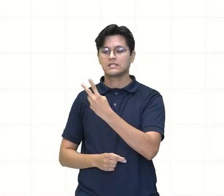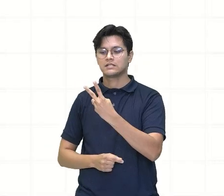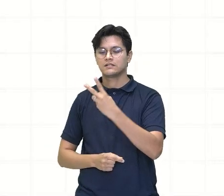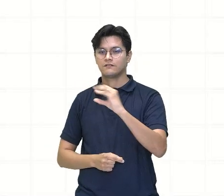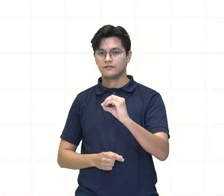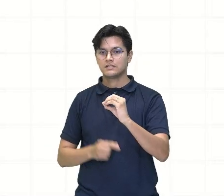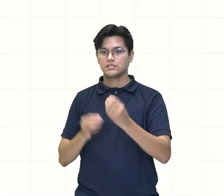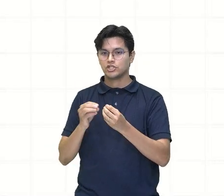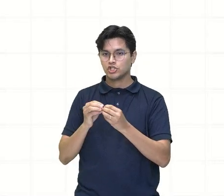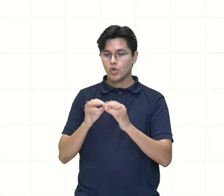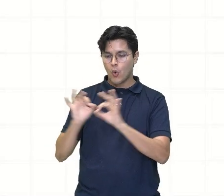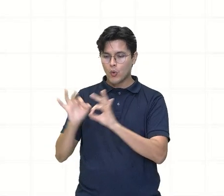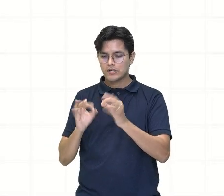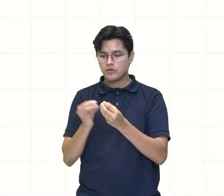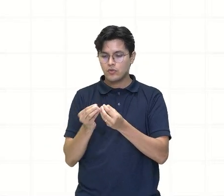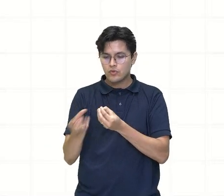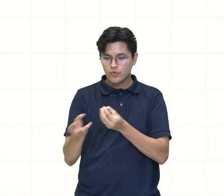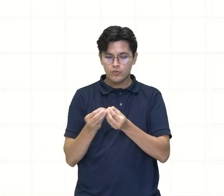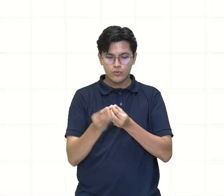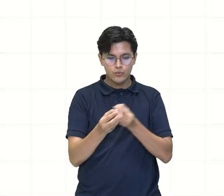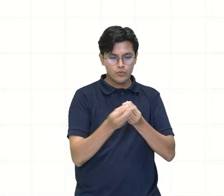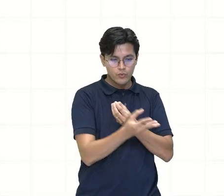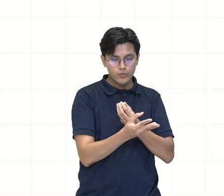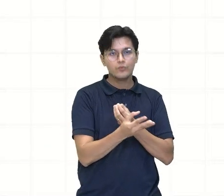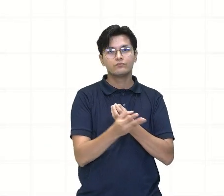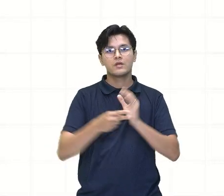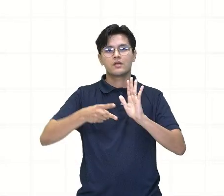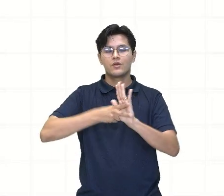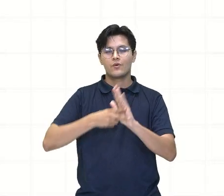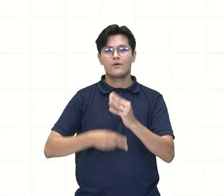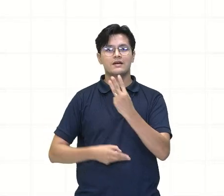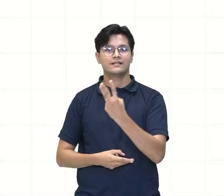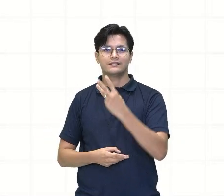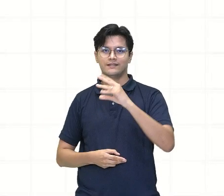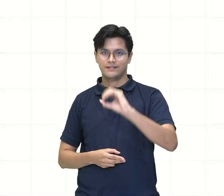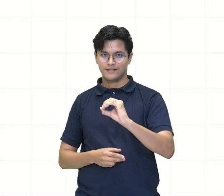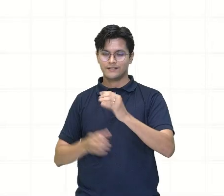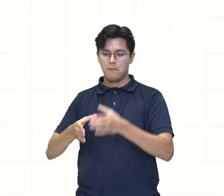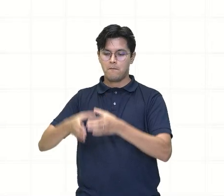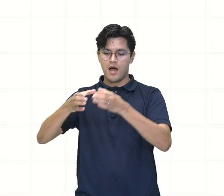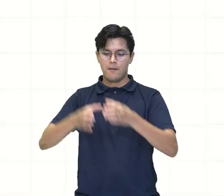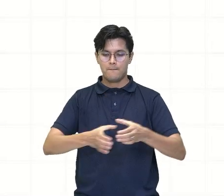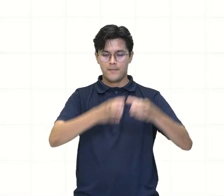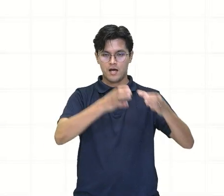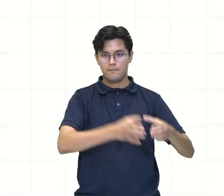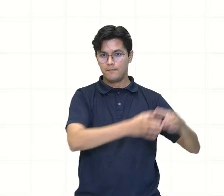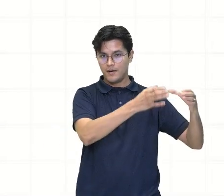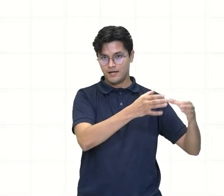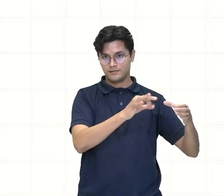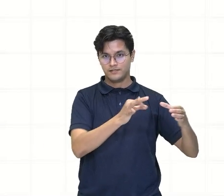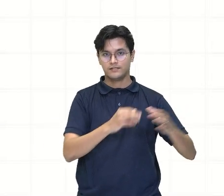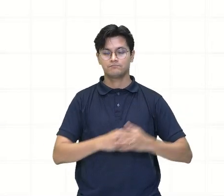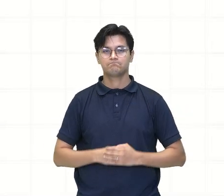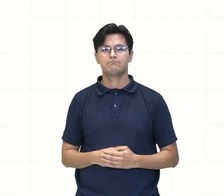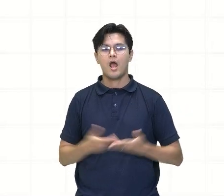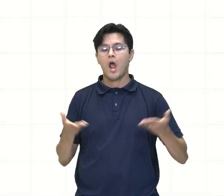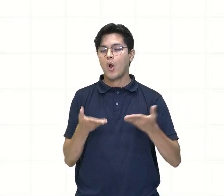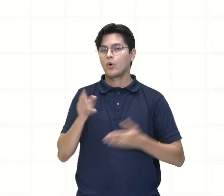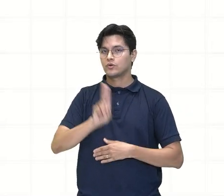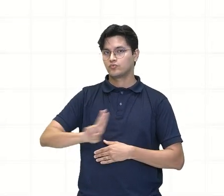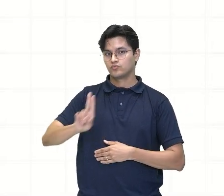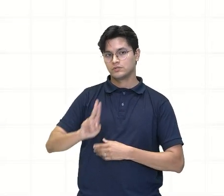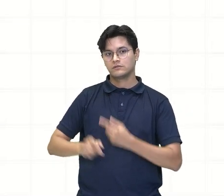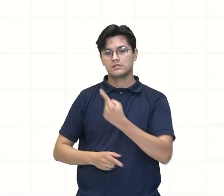Significa que a gente vai ter 30 pacotinhos. E agora, pegando os 148 blocos